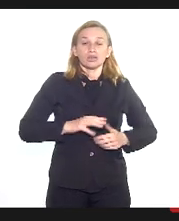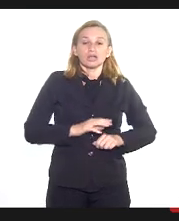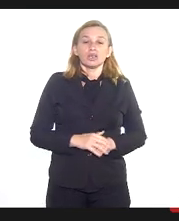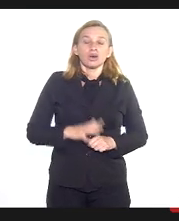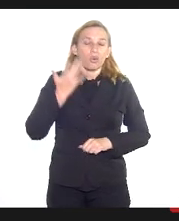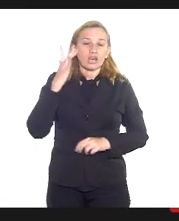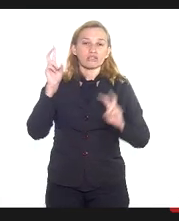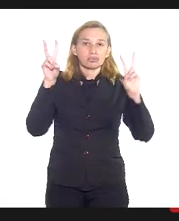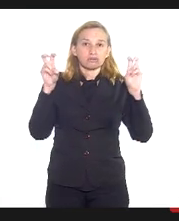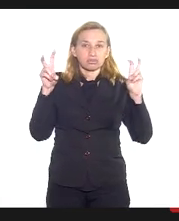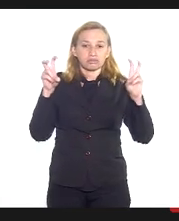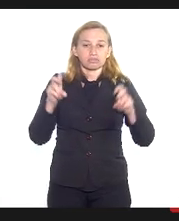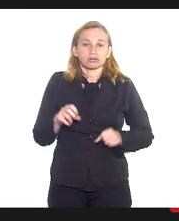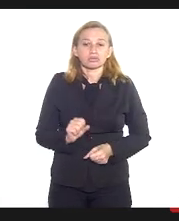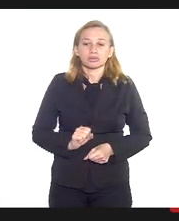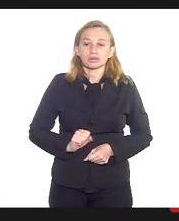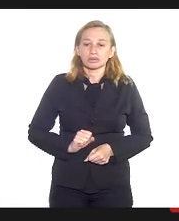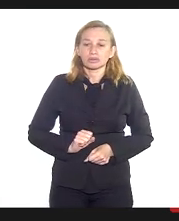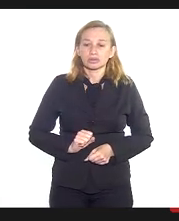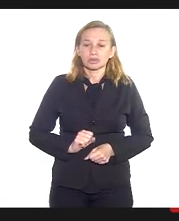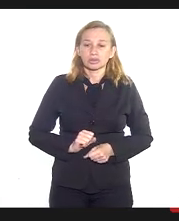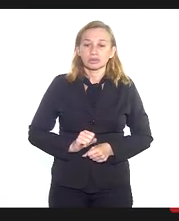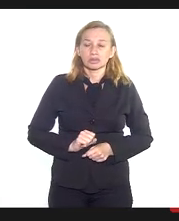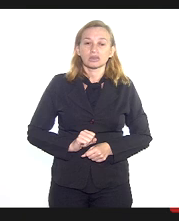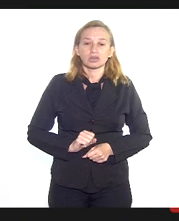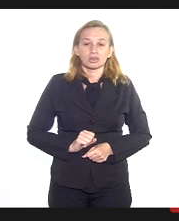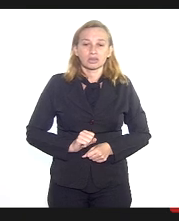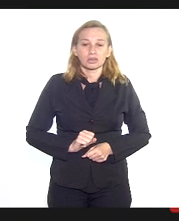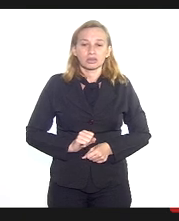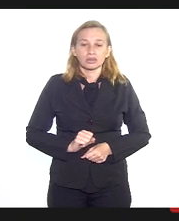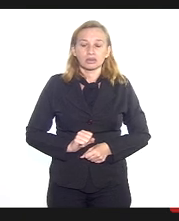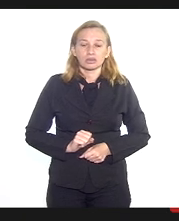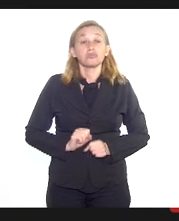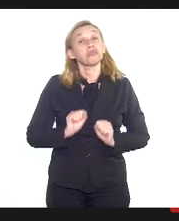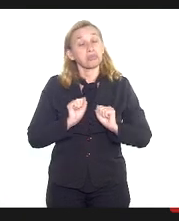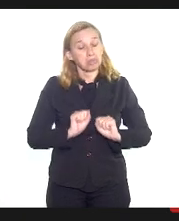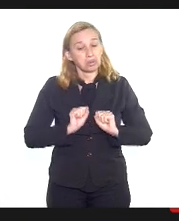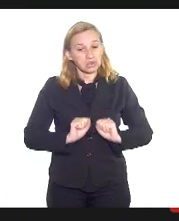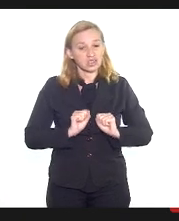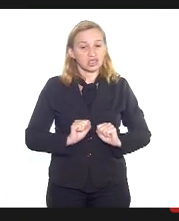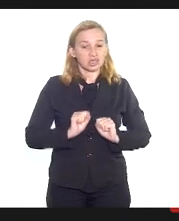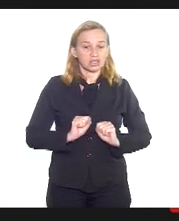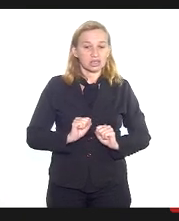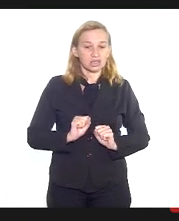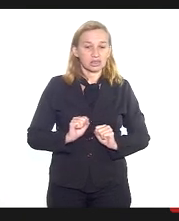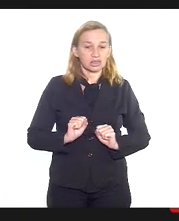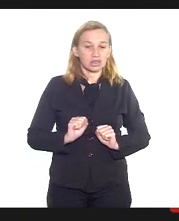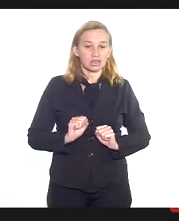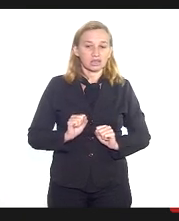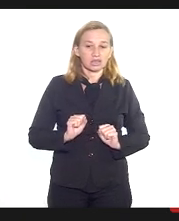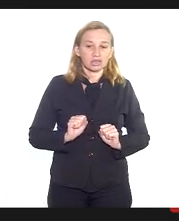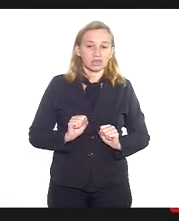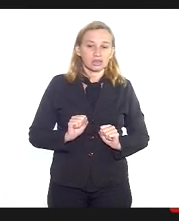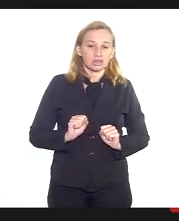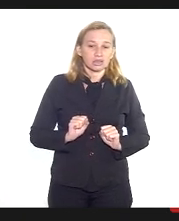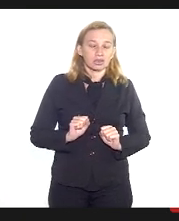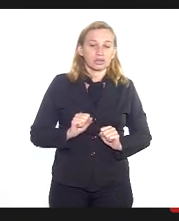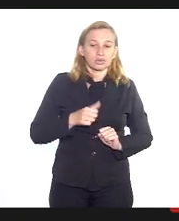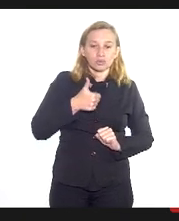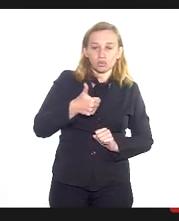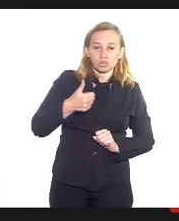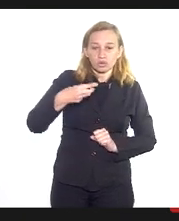essa questão, quiçá, poderia estar com uma complementação da